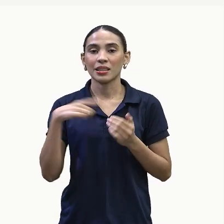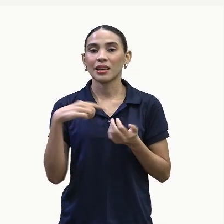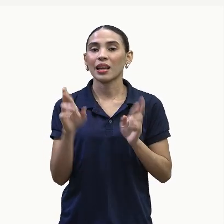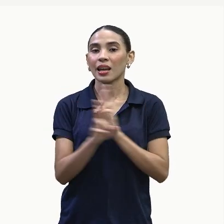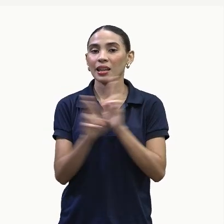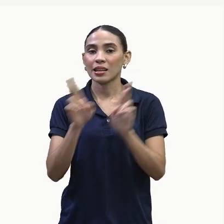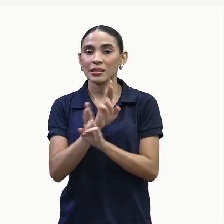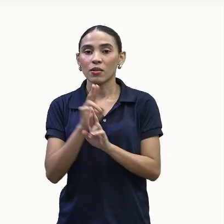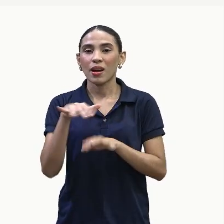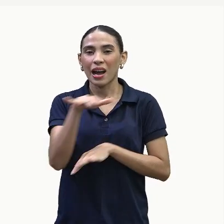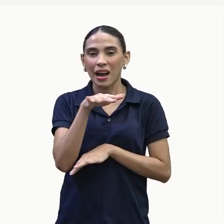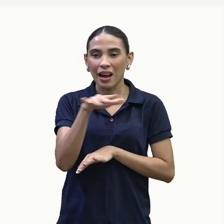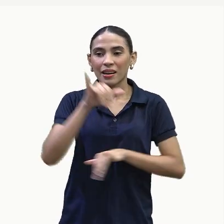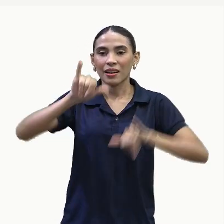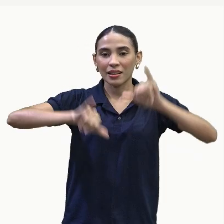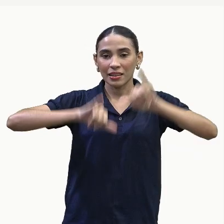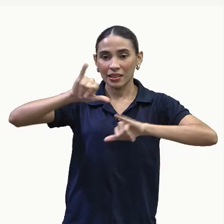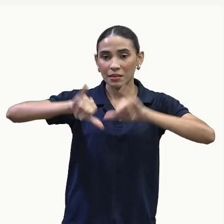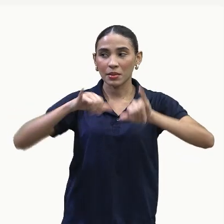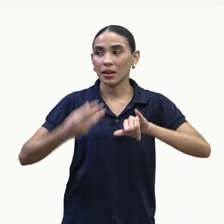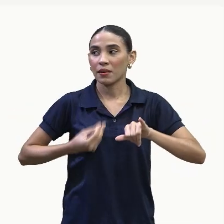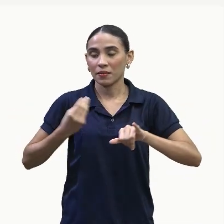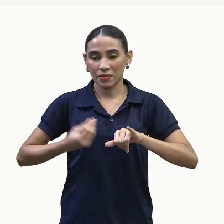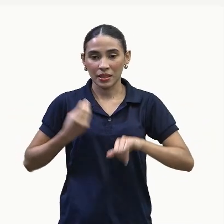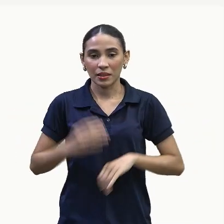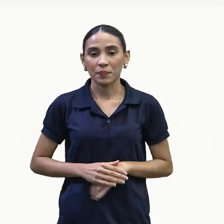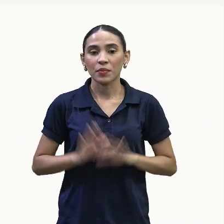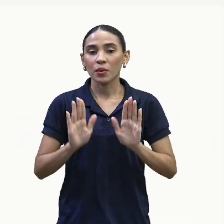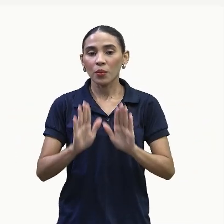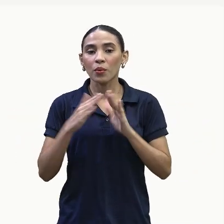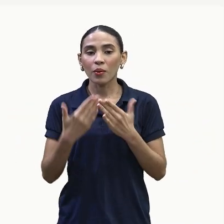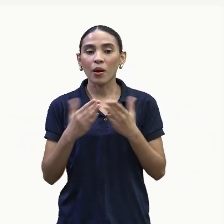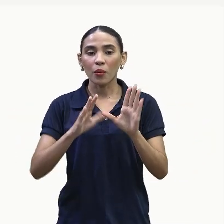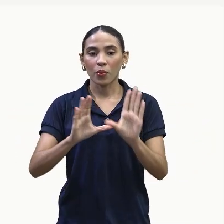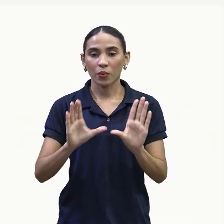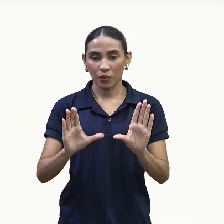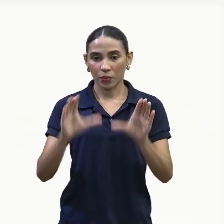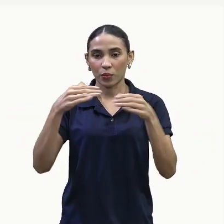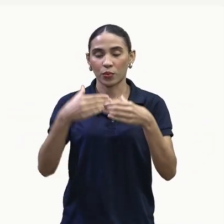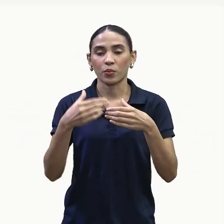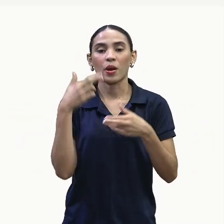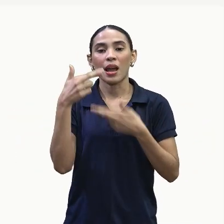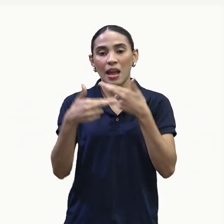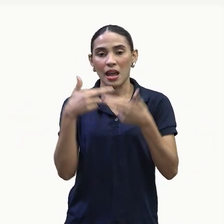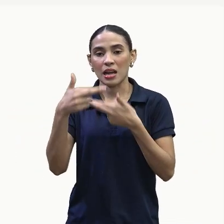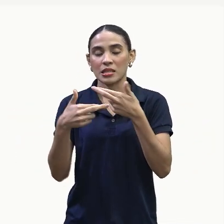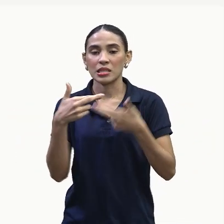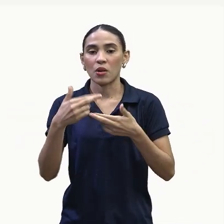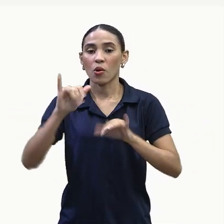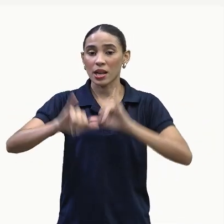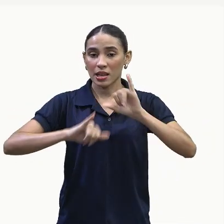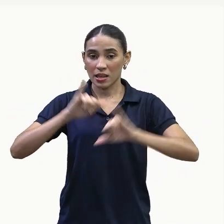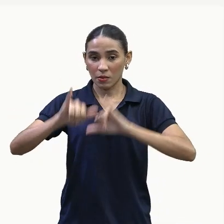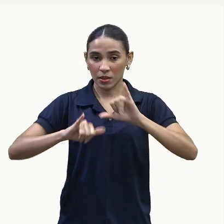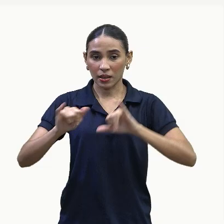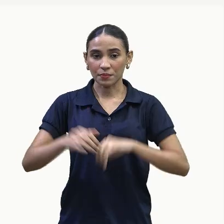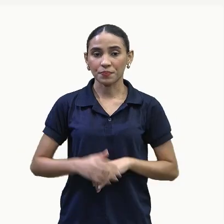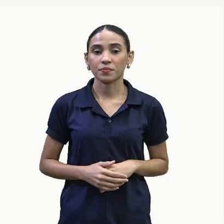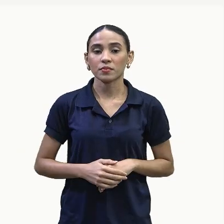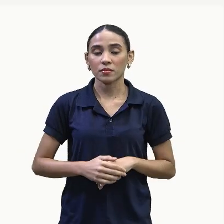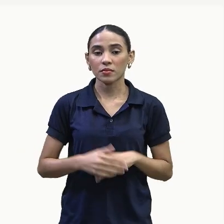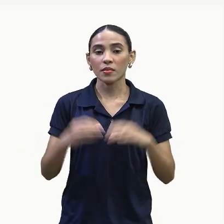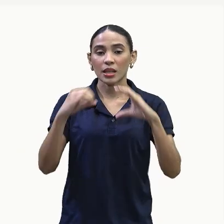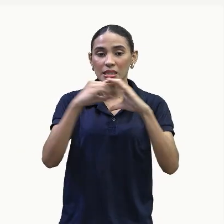relacionada à bioquímica da vida. Quais o conjunto de reações químicas que